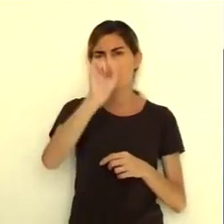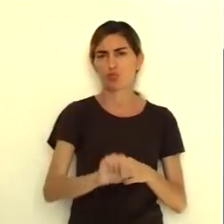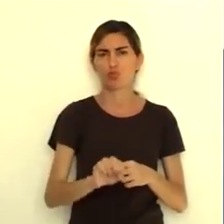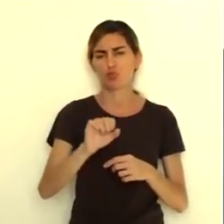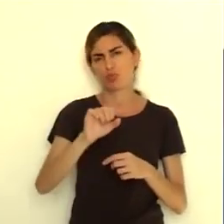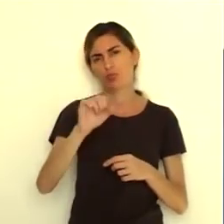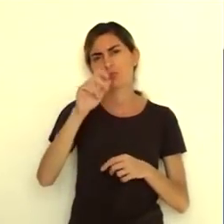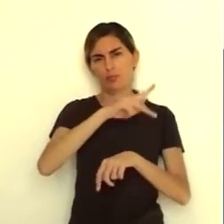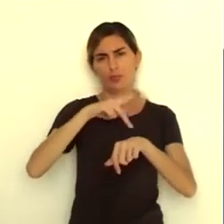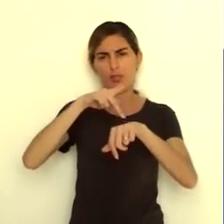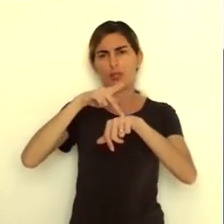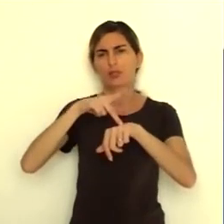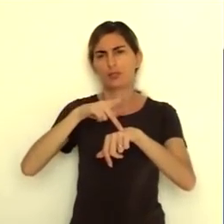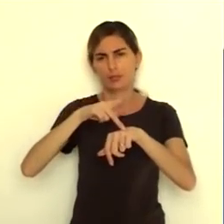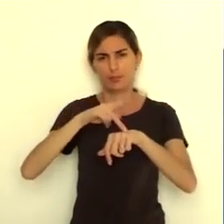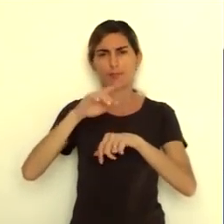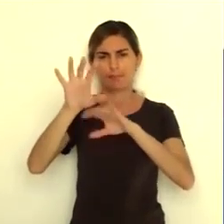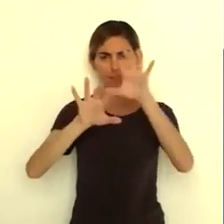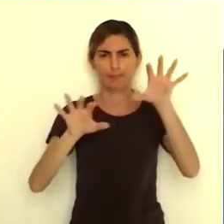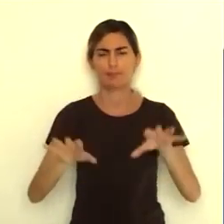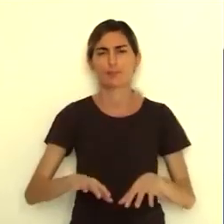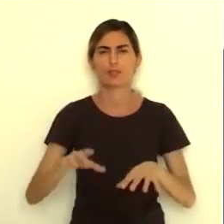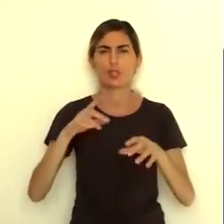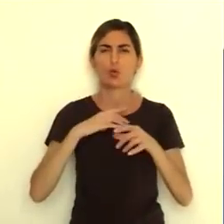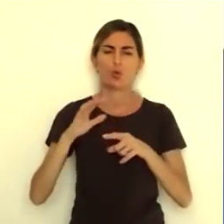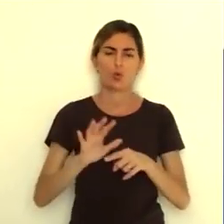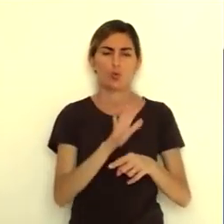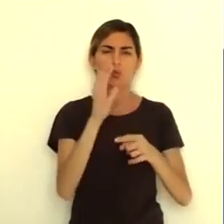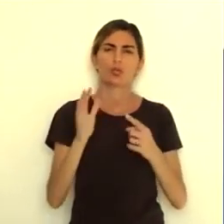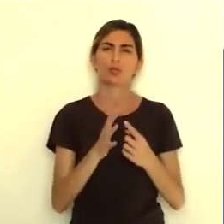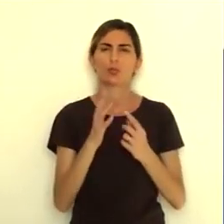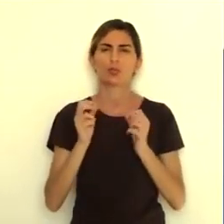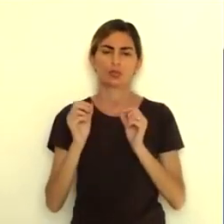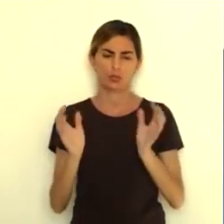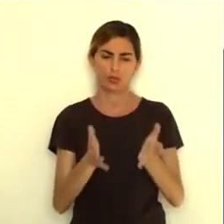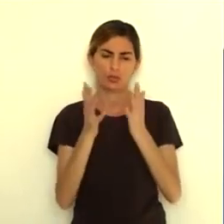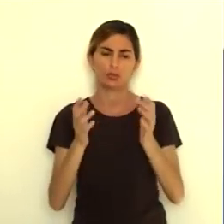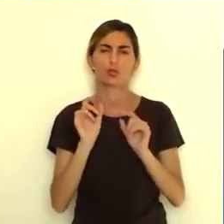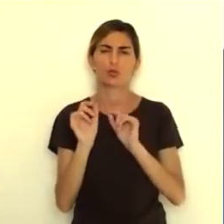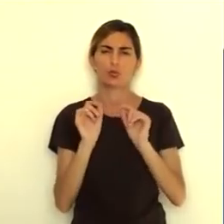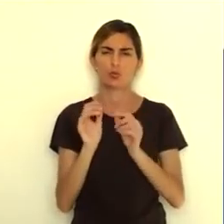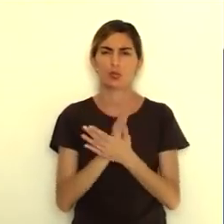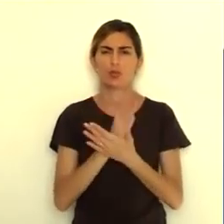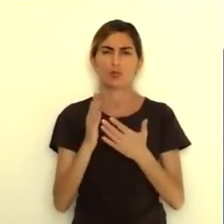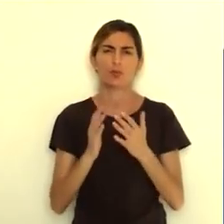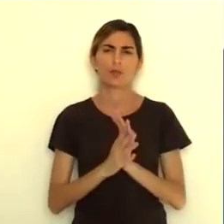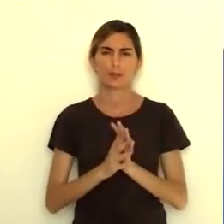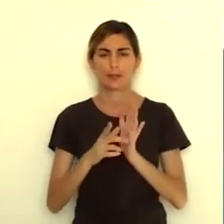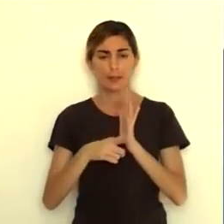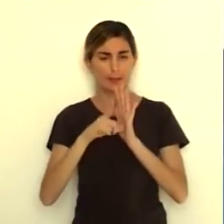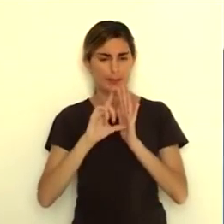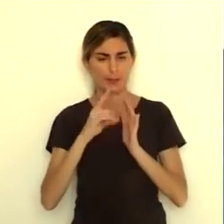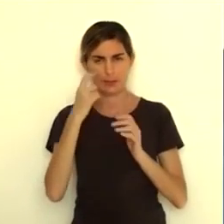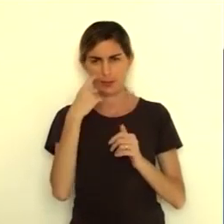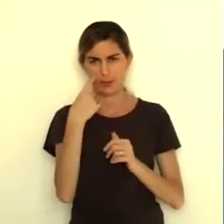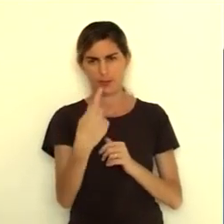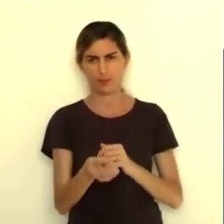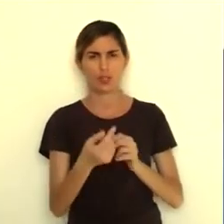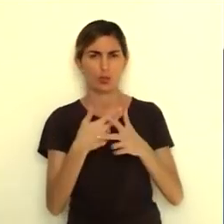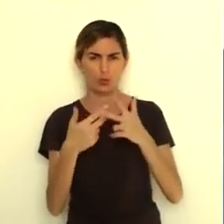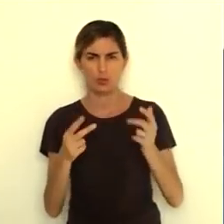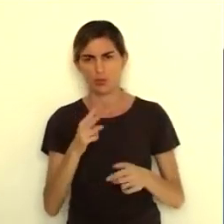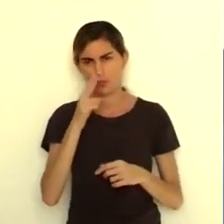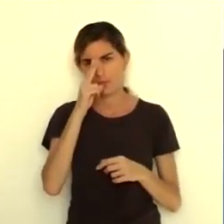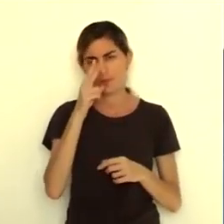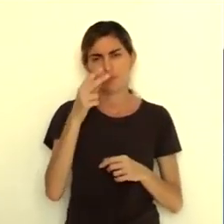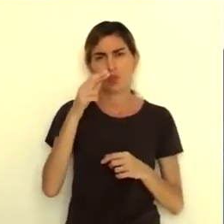no sul do país. De tais etnias, recebemos as contribuições de alguns aspectos fundamentais. Antes da gente ver os